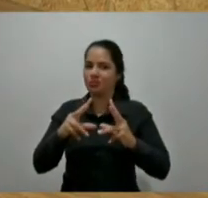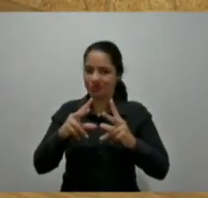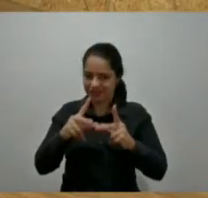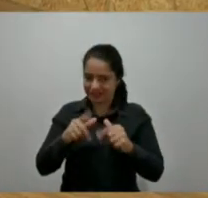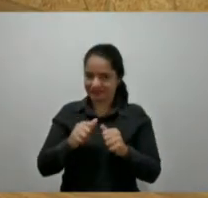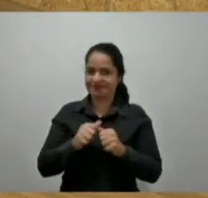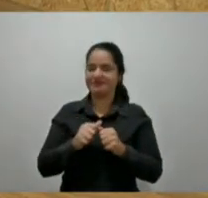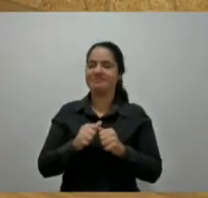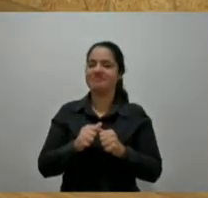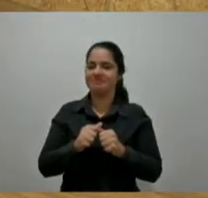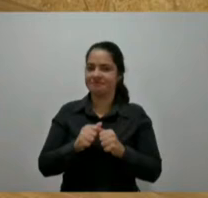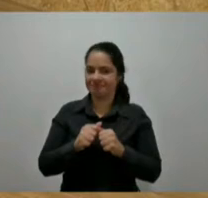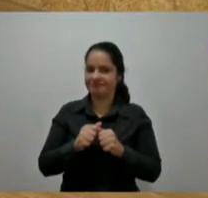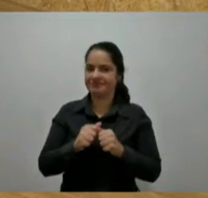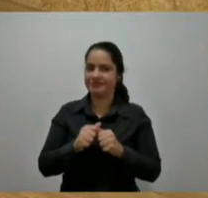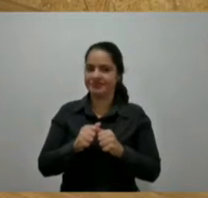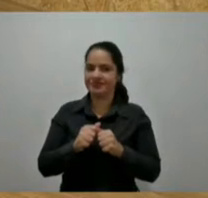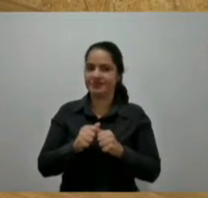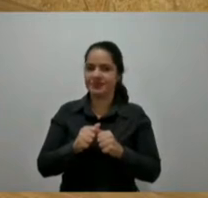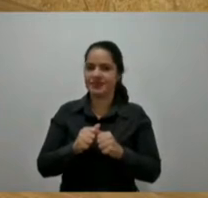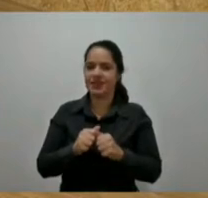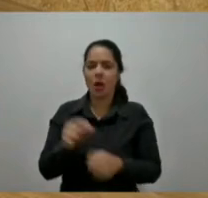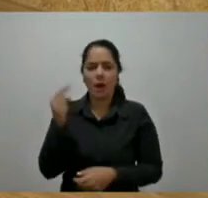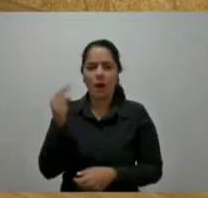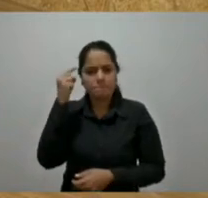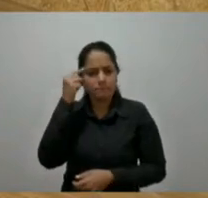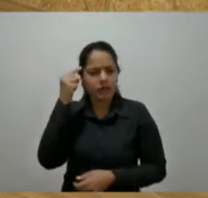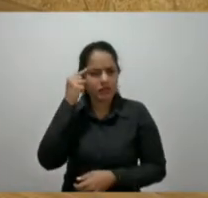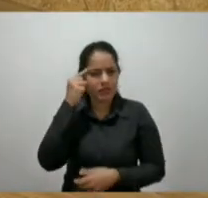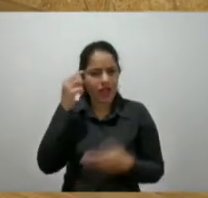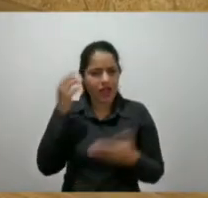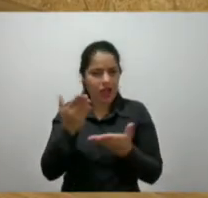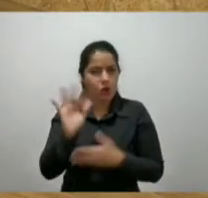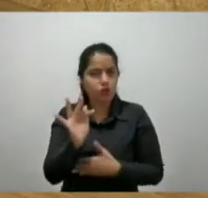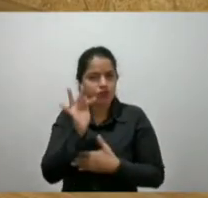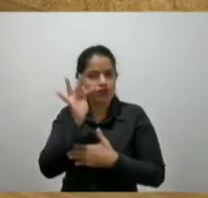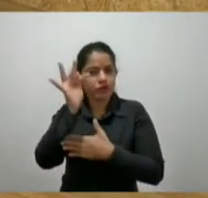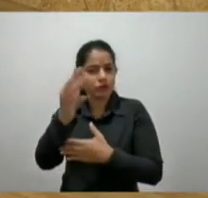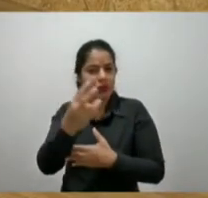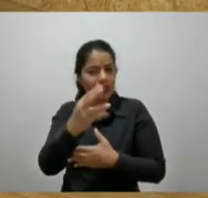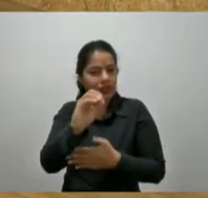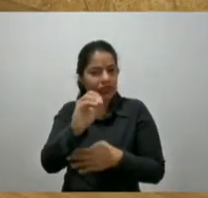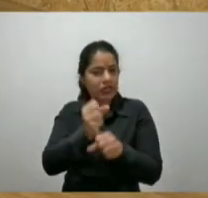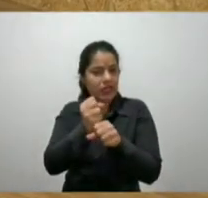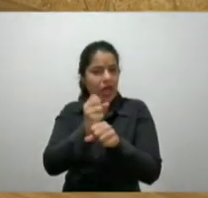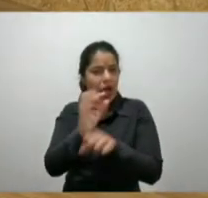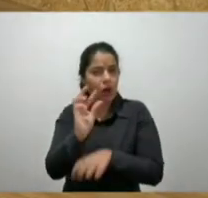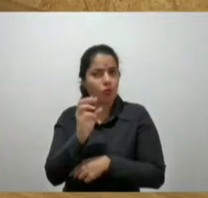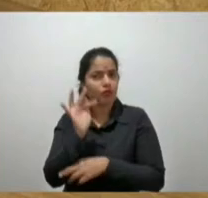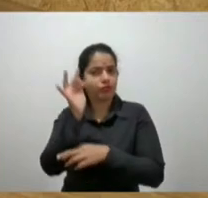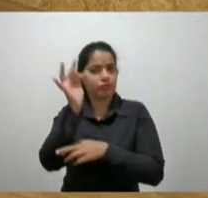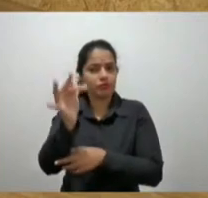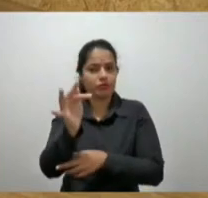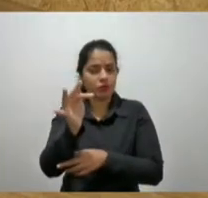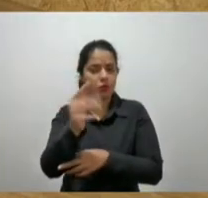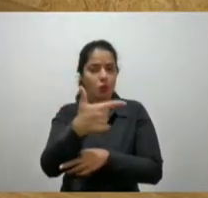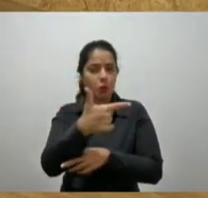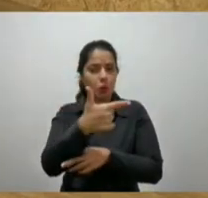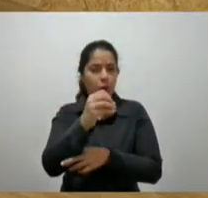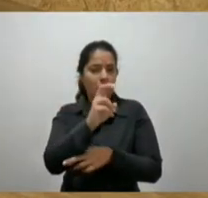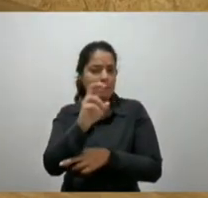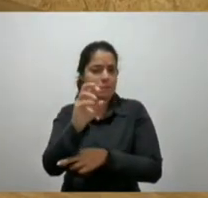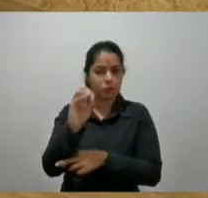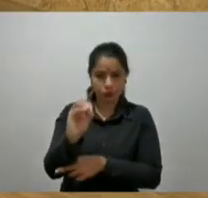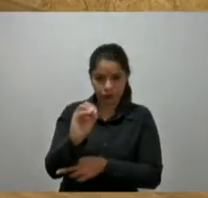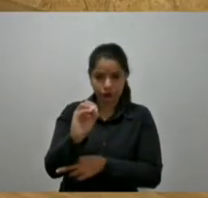raciocínio e vamos jogar 30 anos para frente, para 2050. Quanto muitos, a